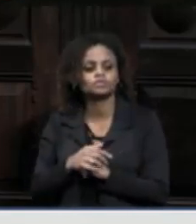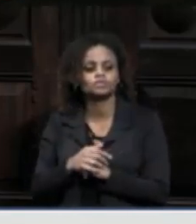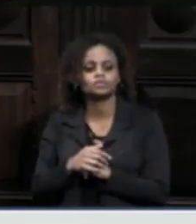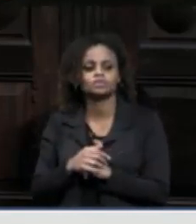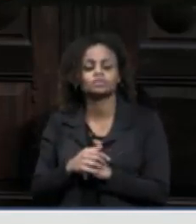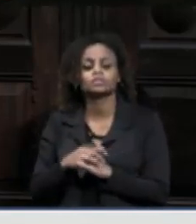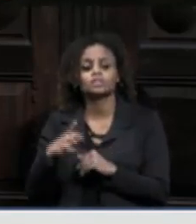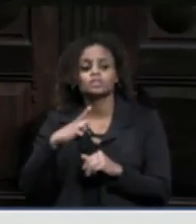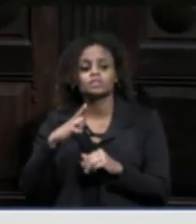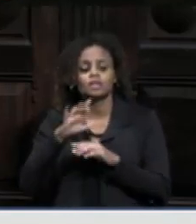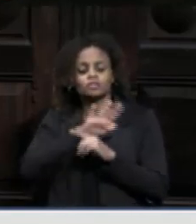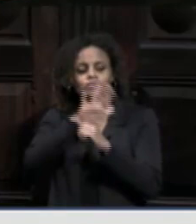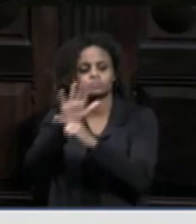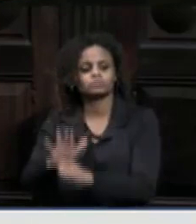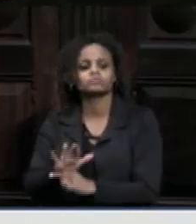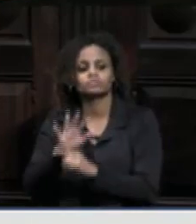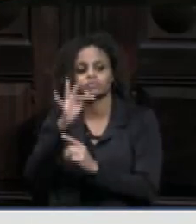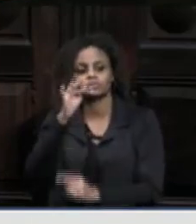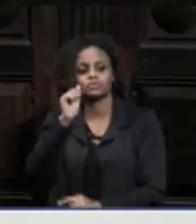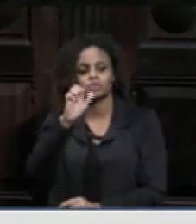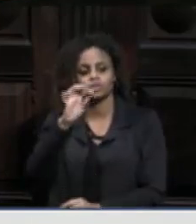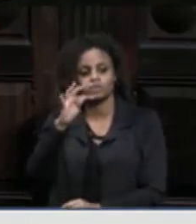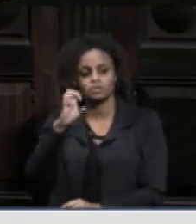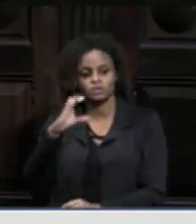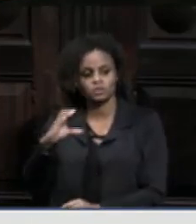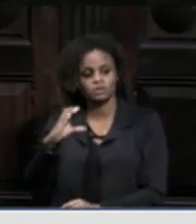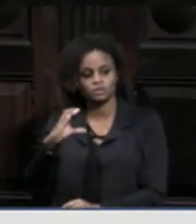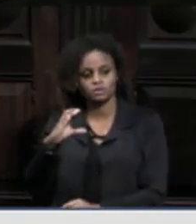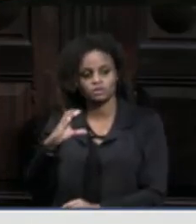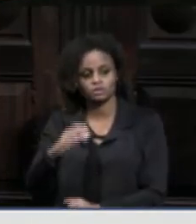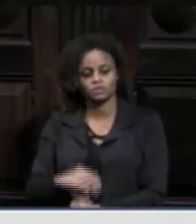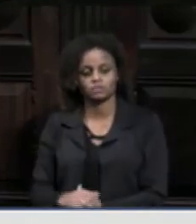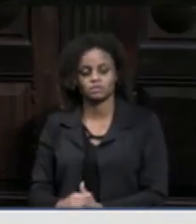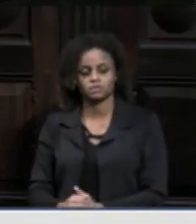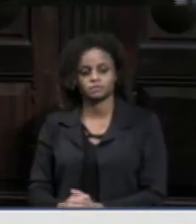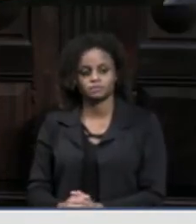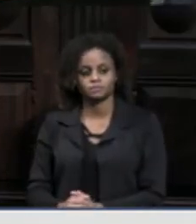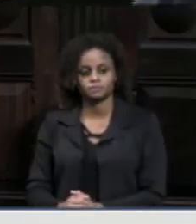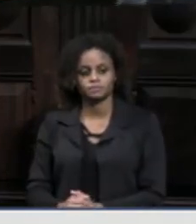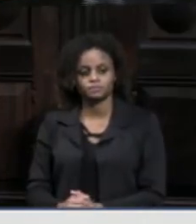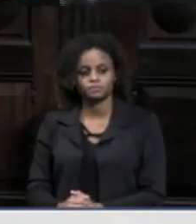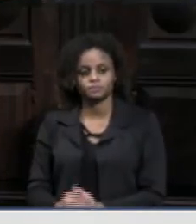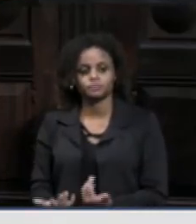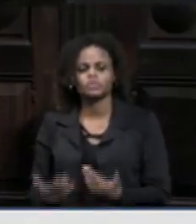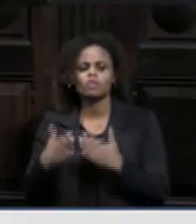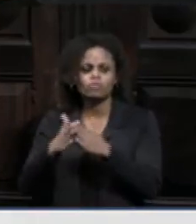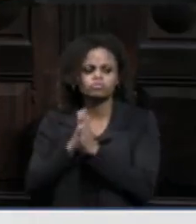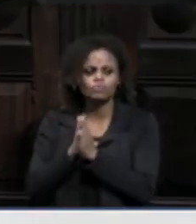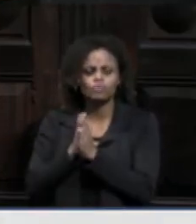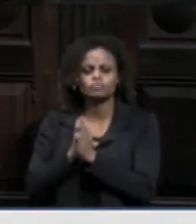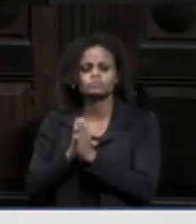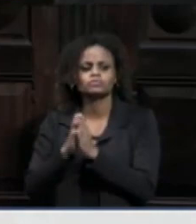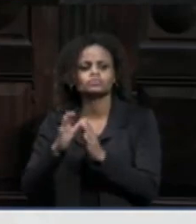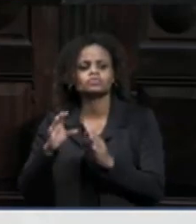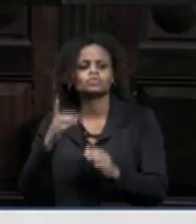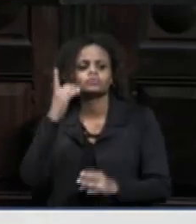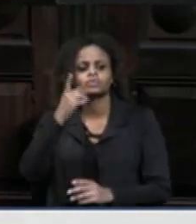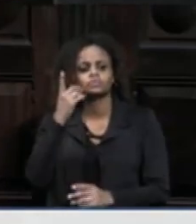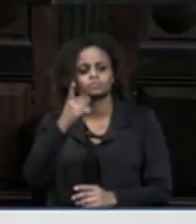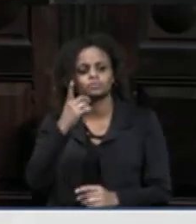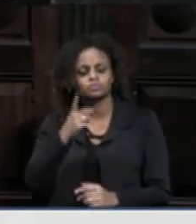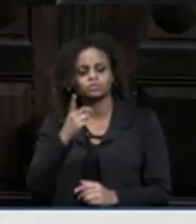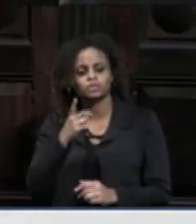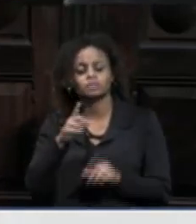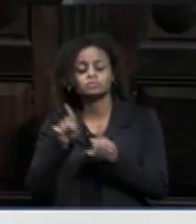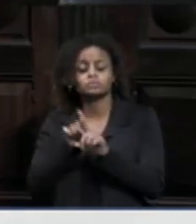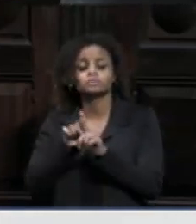da FATEC, para que a gente possa ter a comunidade participando. Então, o apelo que eu faço aos deputados, e tenho ligado seguidamente para o deputado